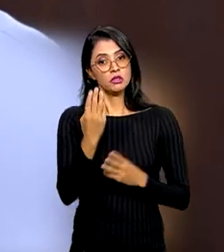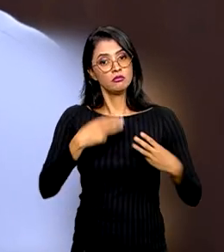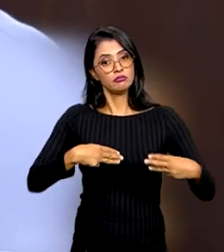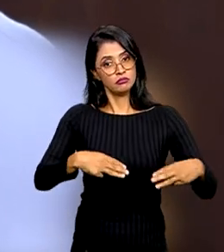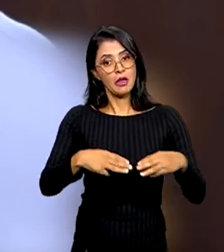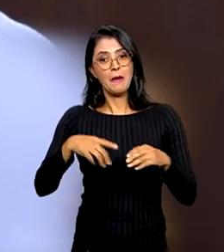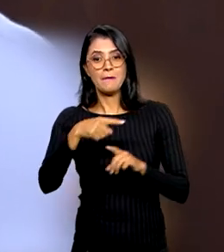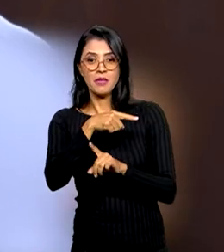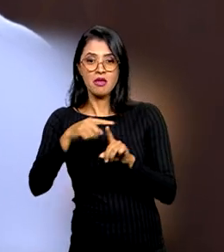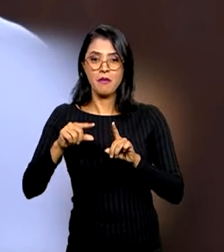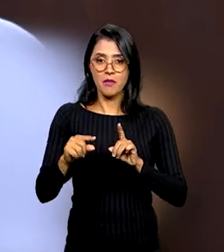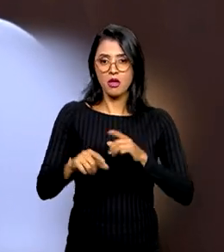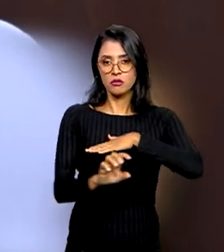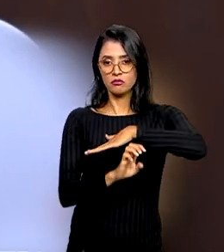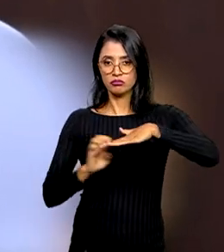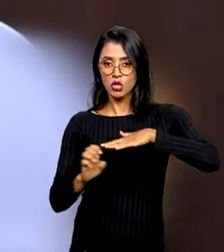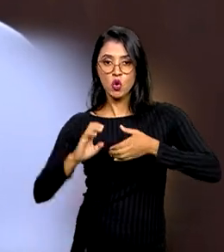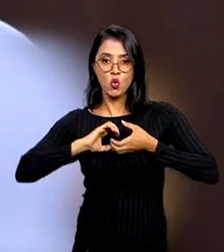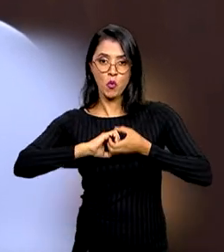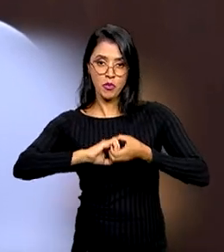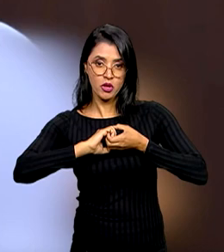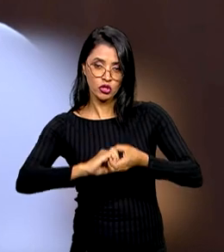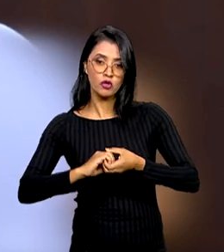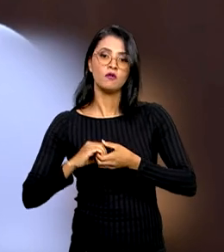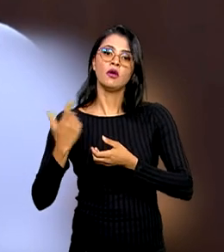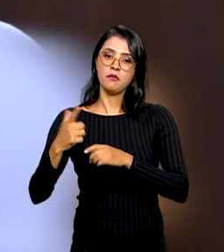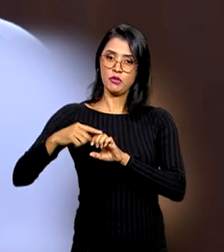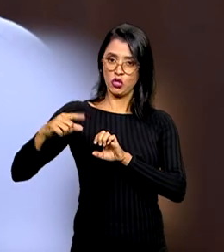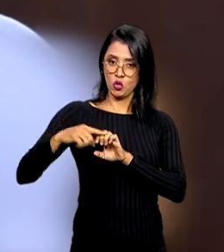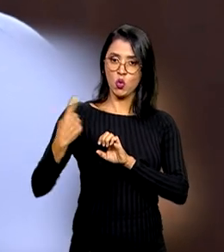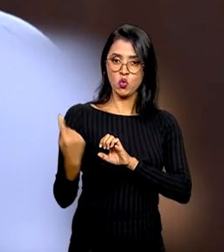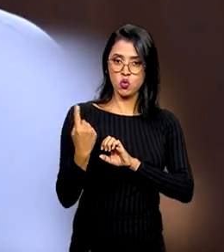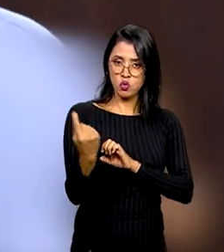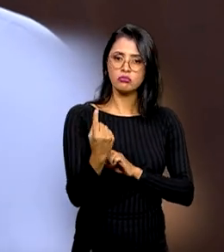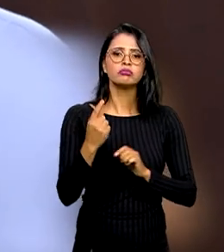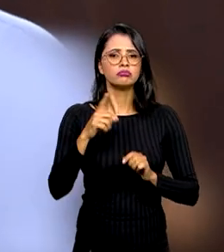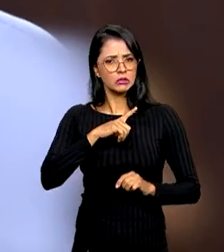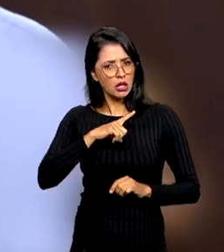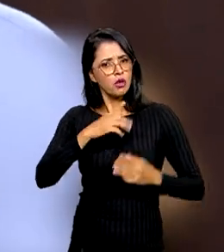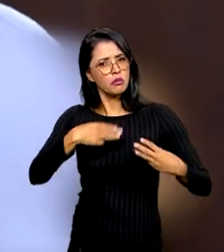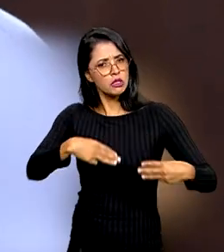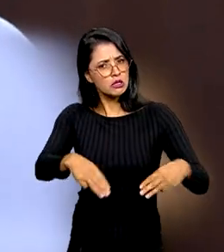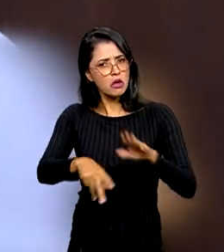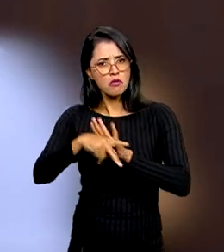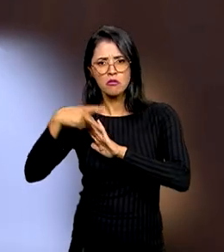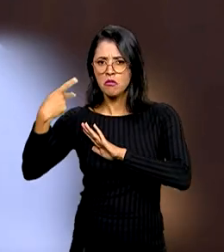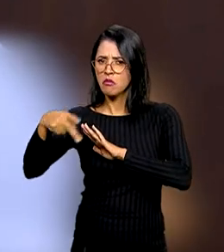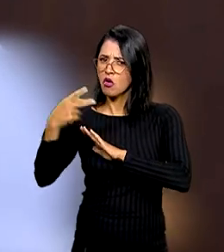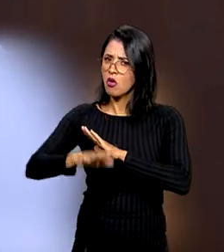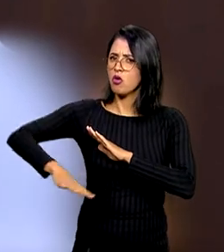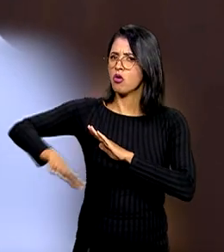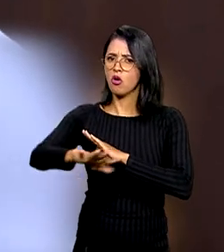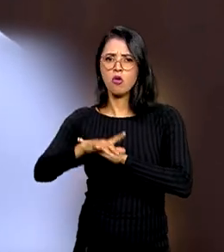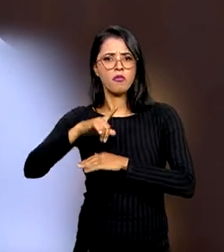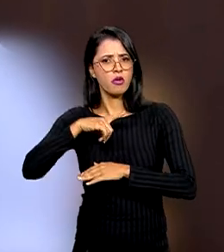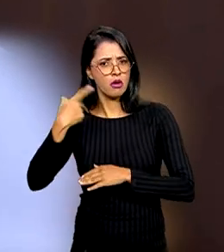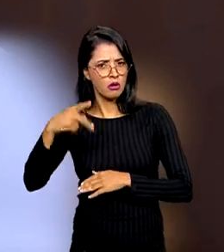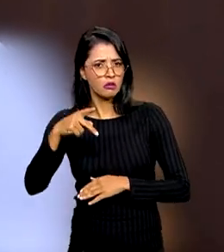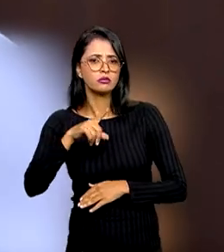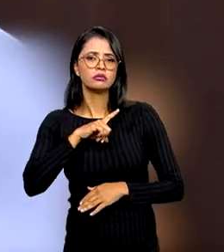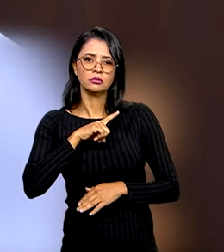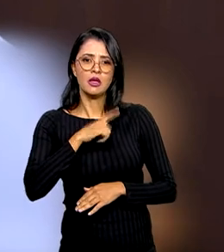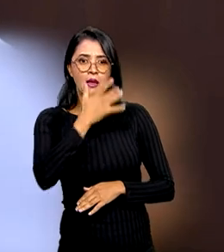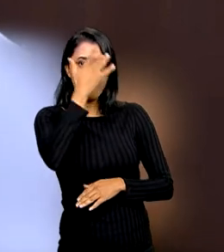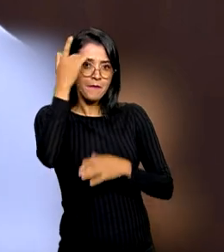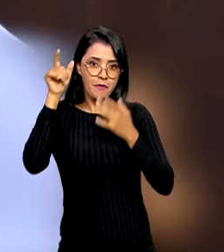Média Empresa, das cooperativas e dos empreendedores individuais, para que tenha um ministério específico para cuidar dessa